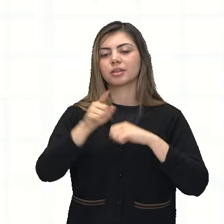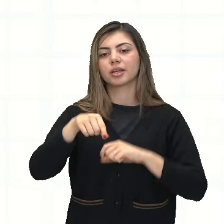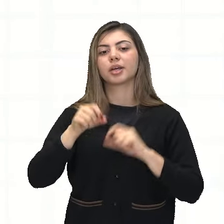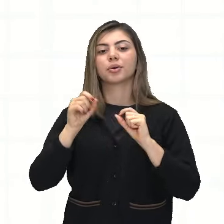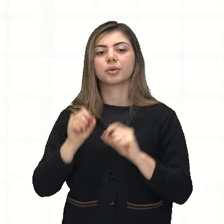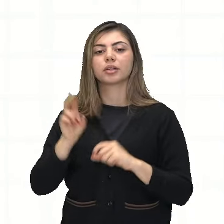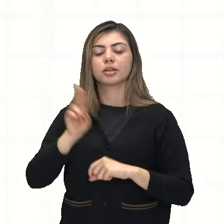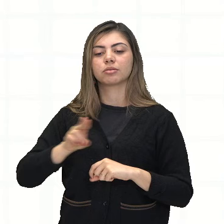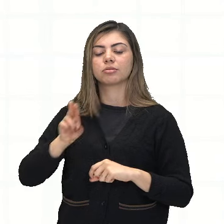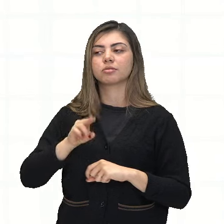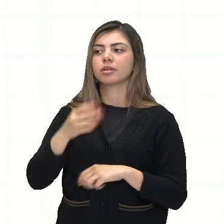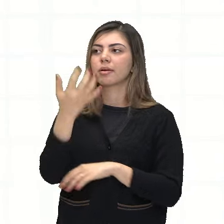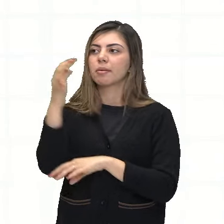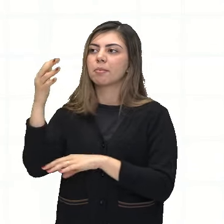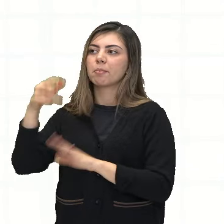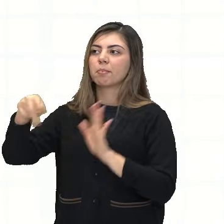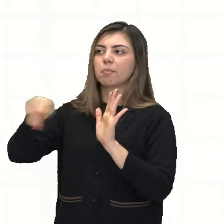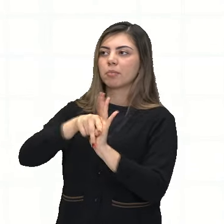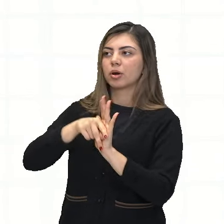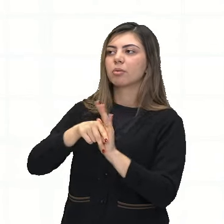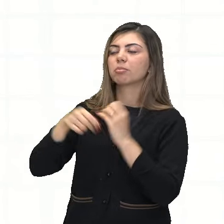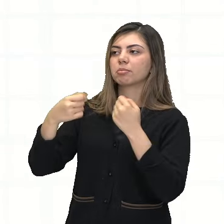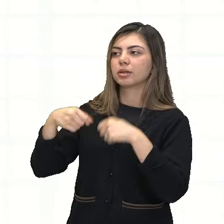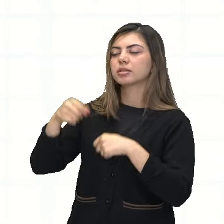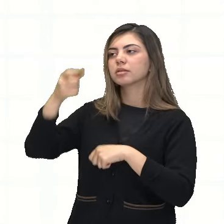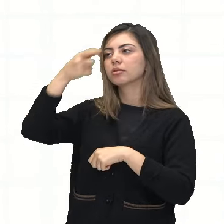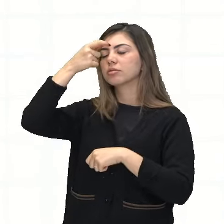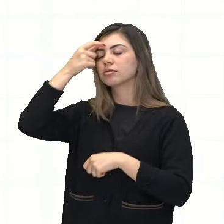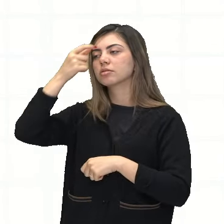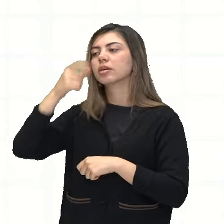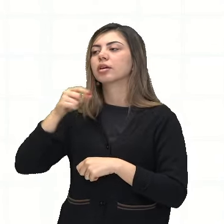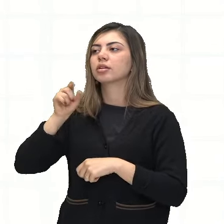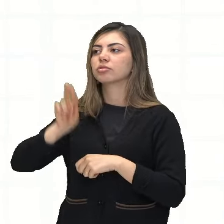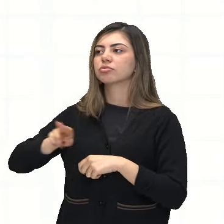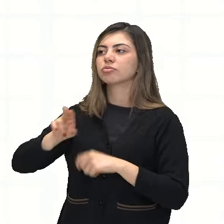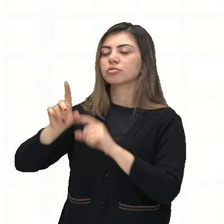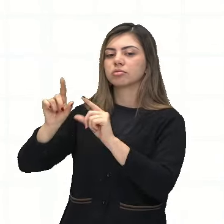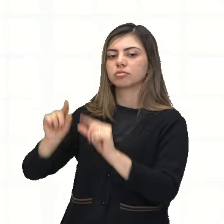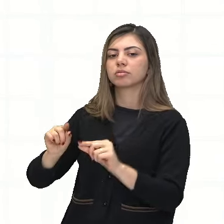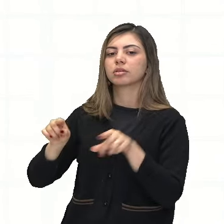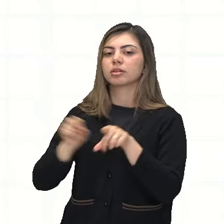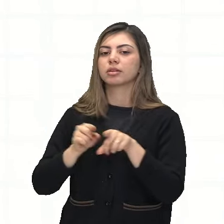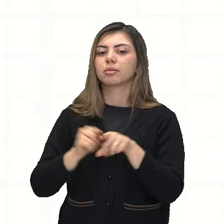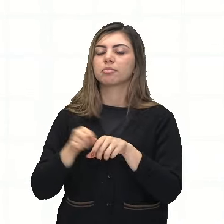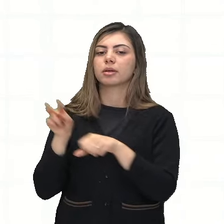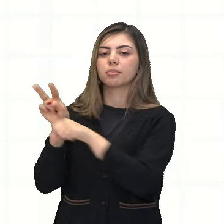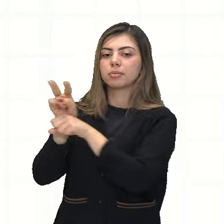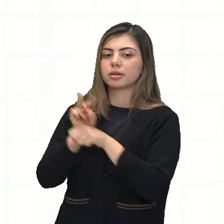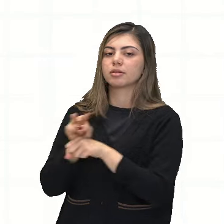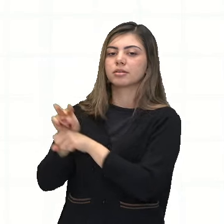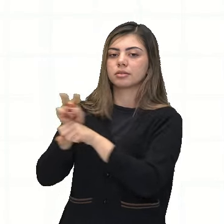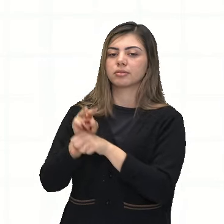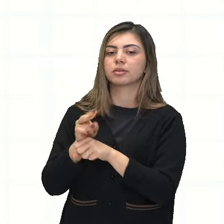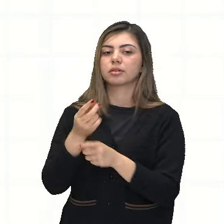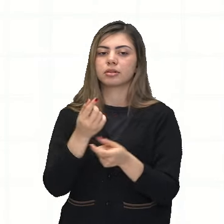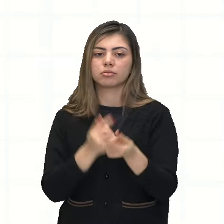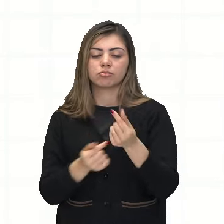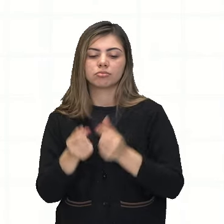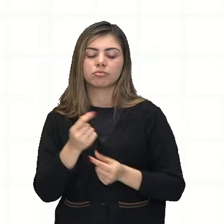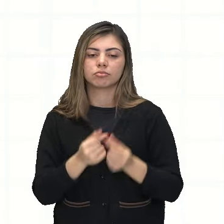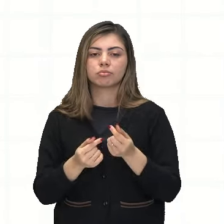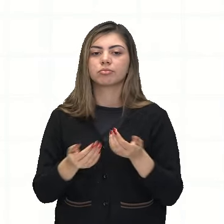responsável dos recursos naturais preservação do meio ambiente e desenvolvimento econômico